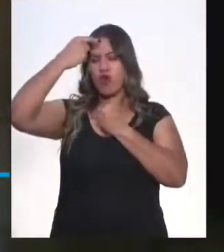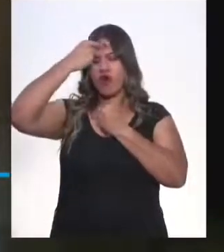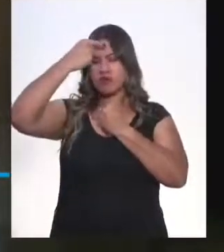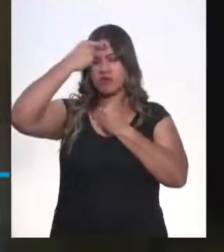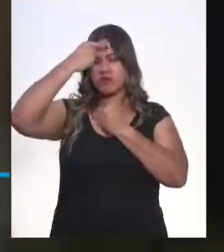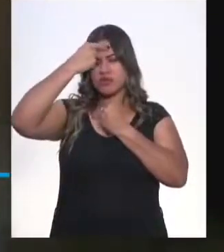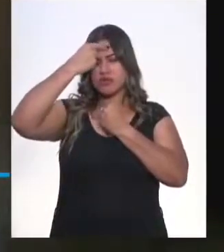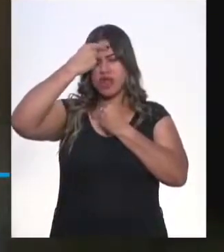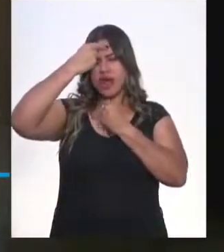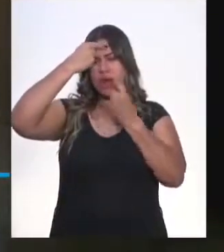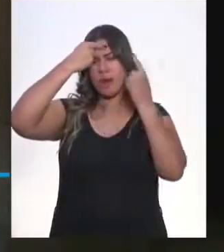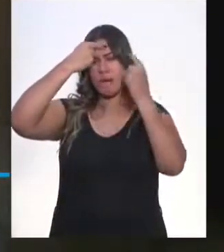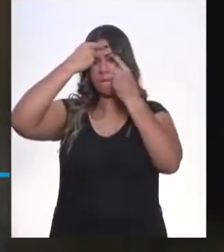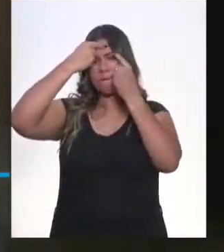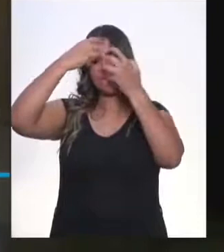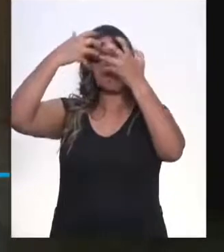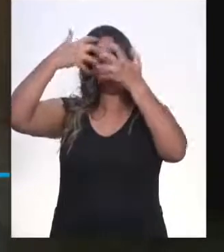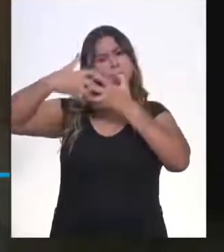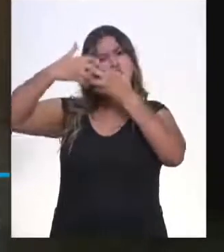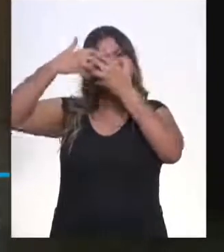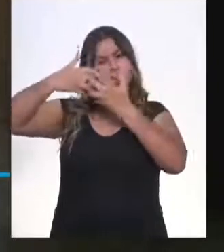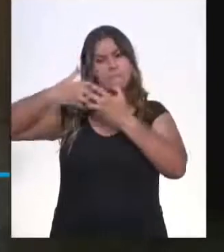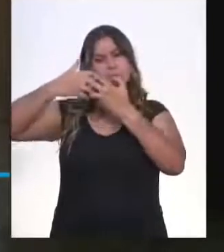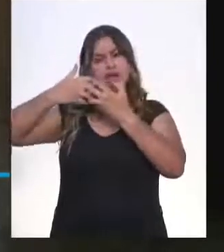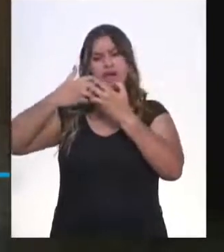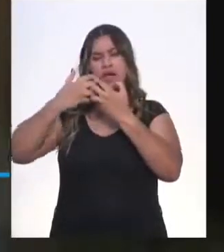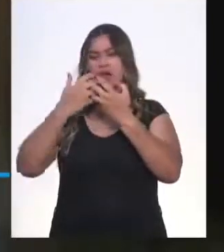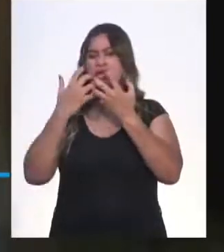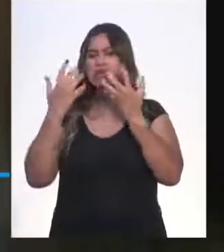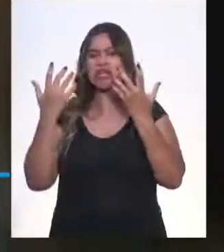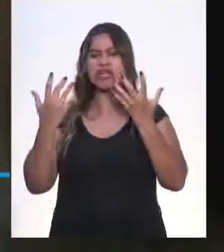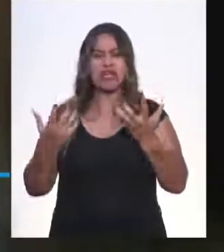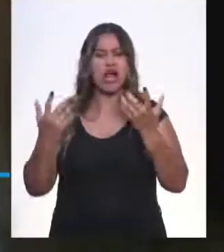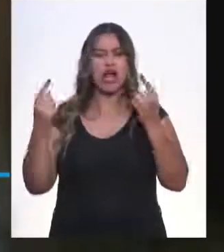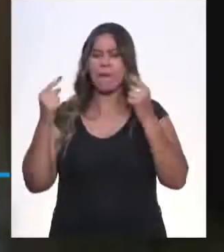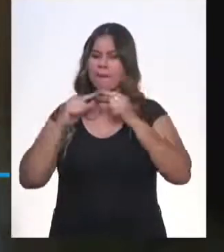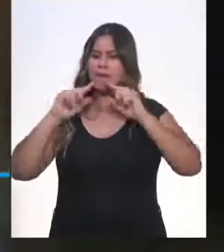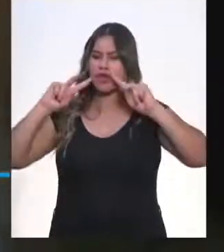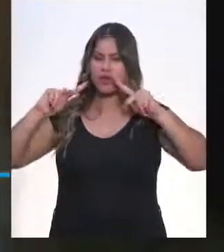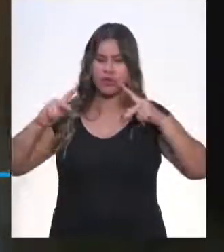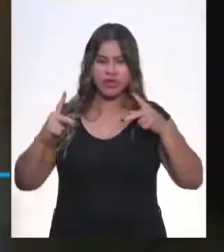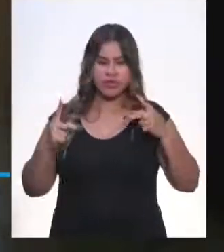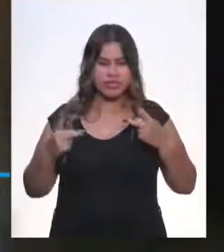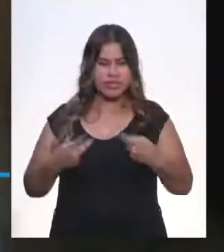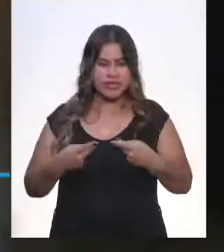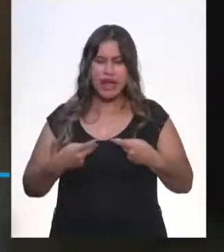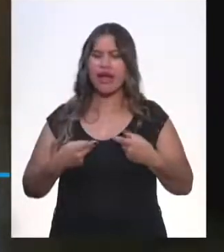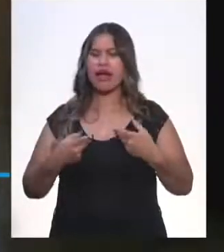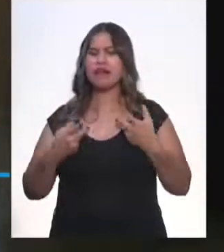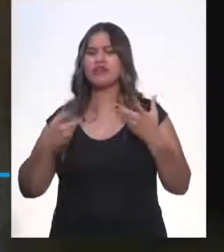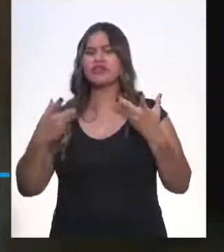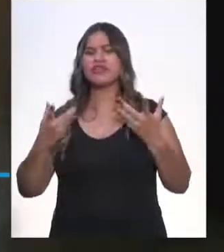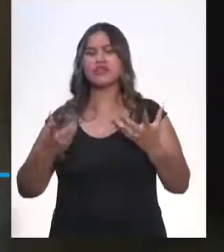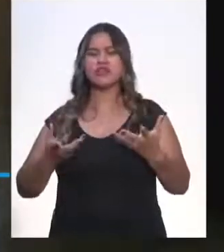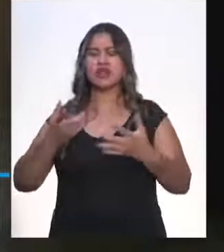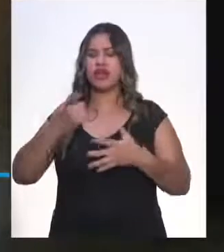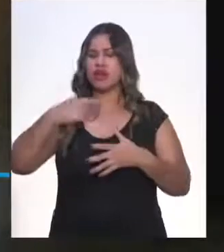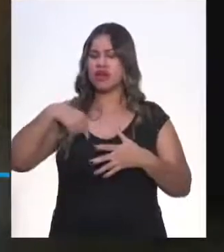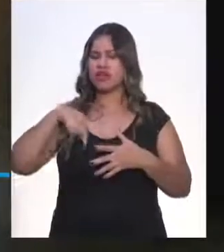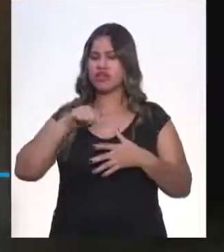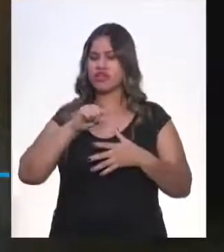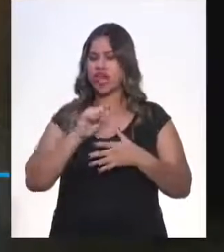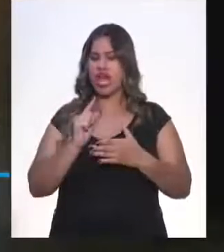como aquilo que nos constitui como humanidade. Portanto, o elemento do qual não podemos,